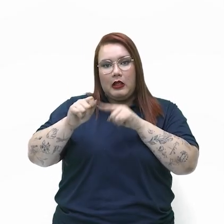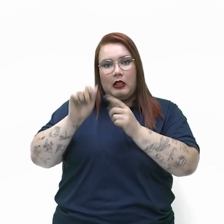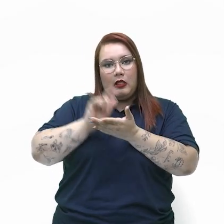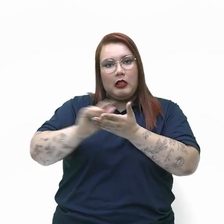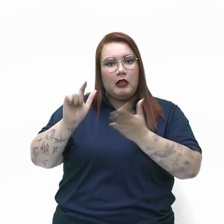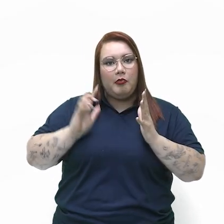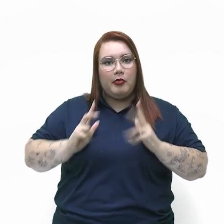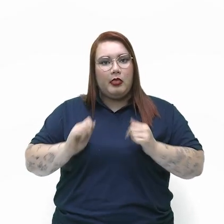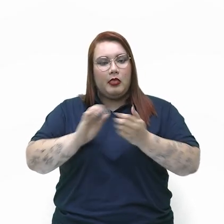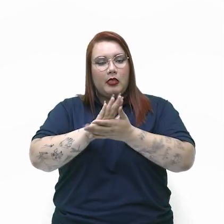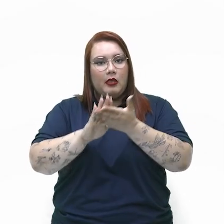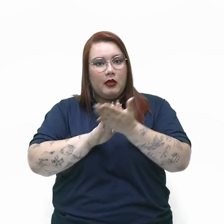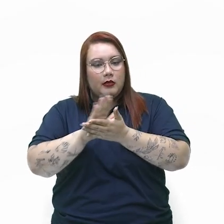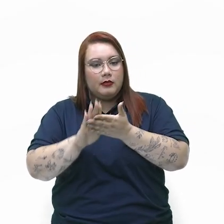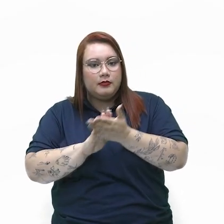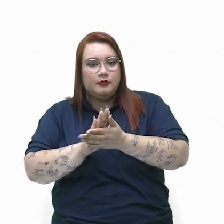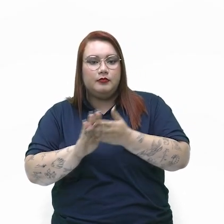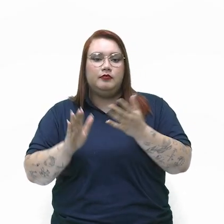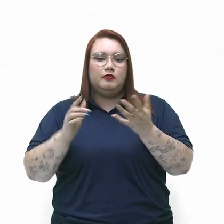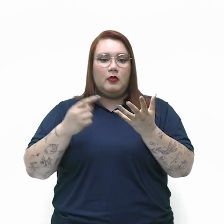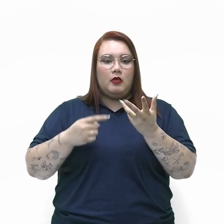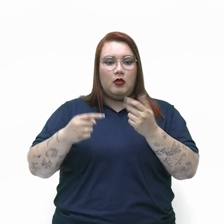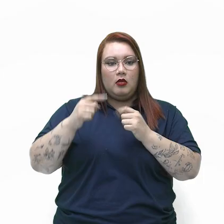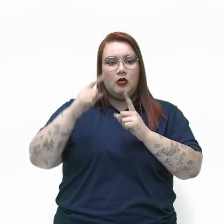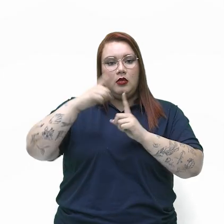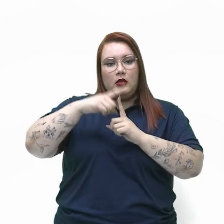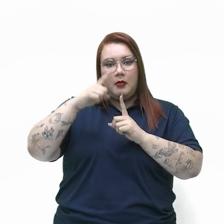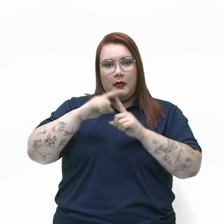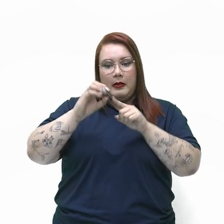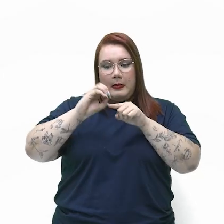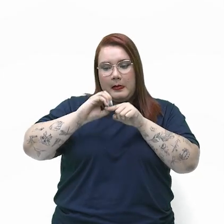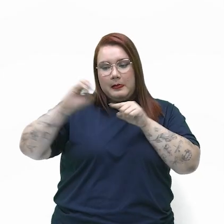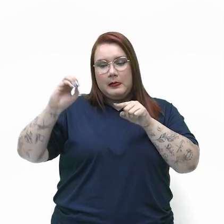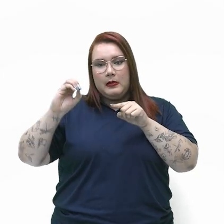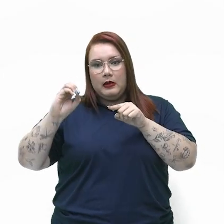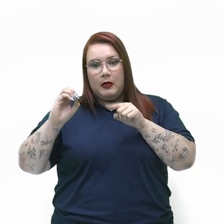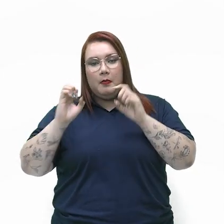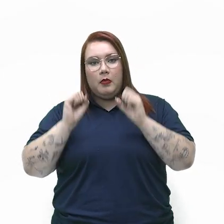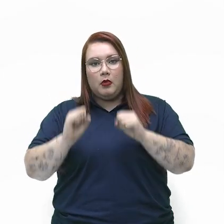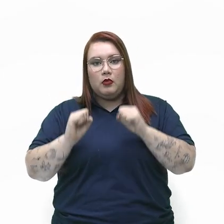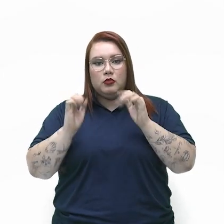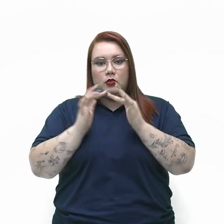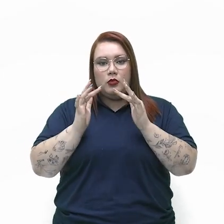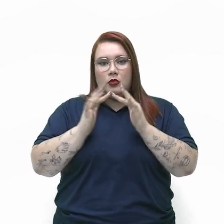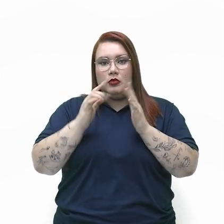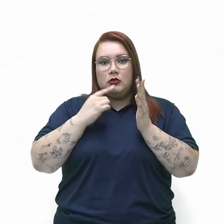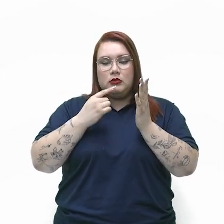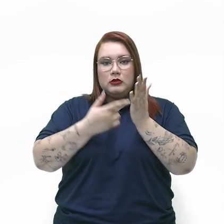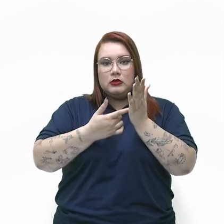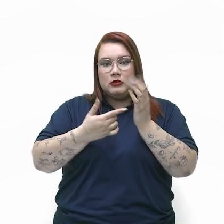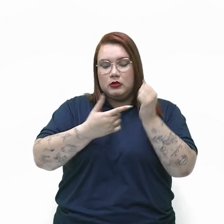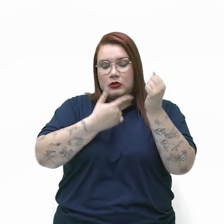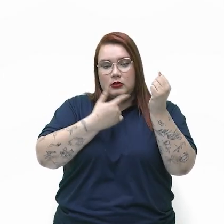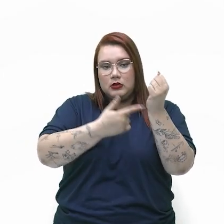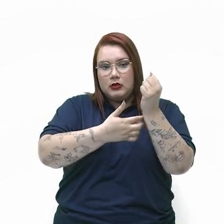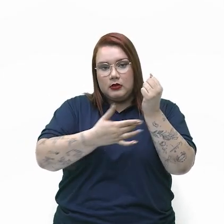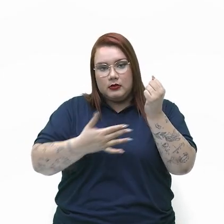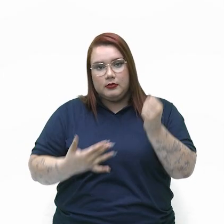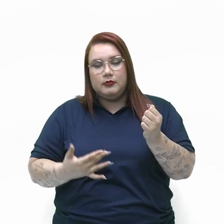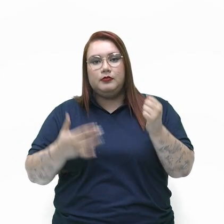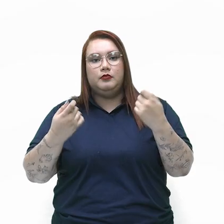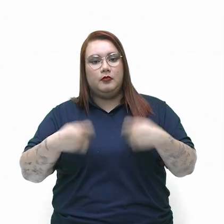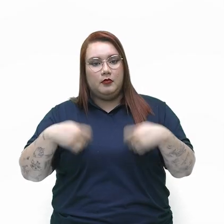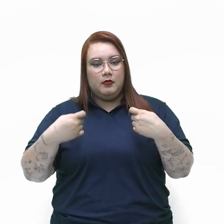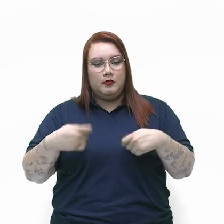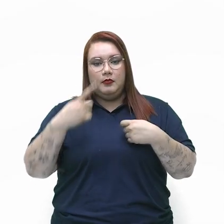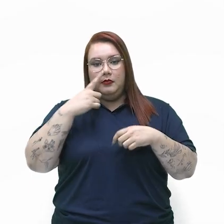tiver infeccionado. E aí vai aquele famoso bife, né, que é arrancado, pode ter um contato com sangue contaminado. Então é